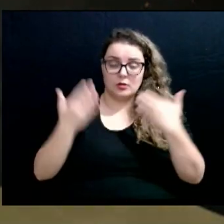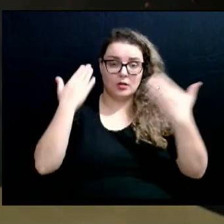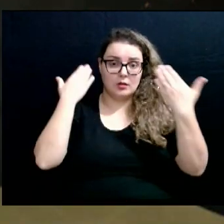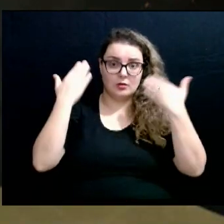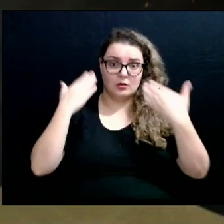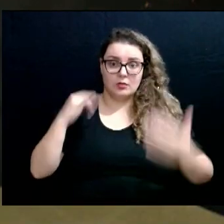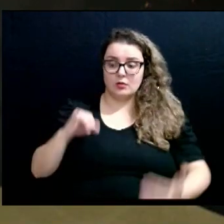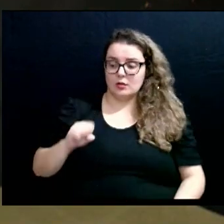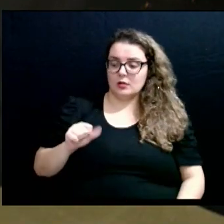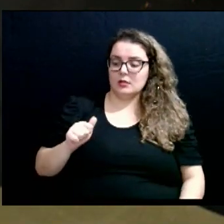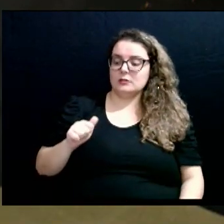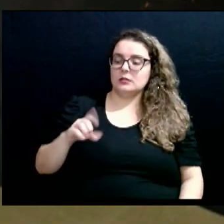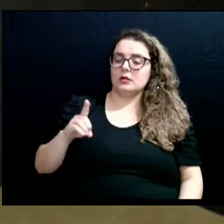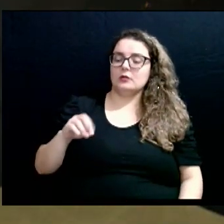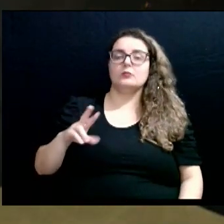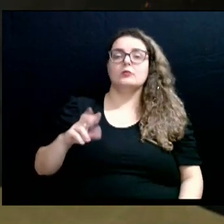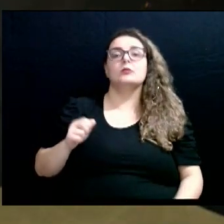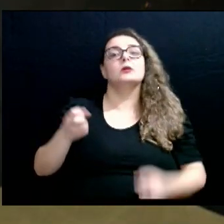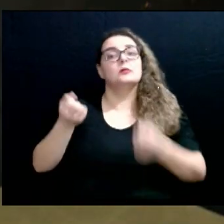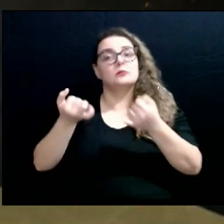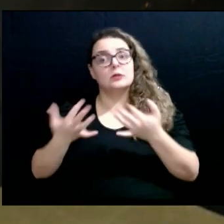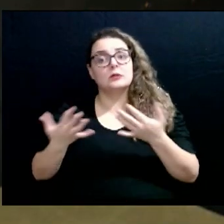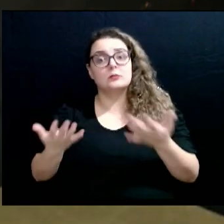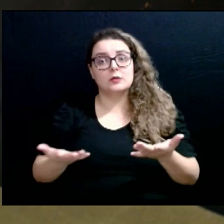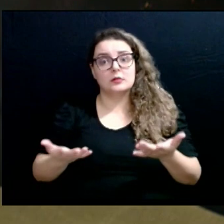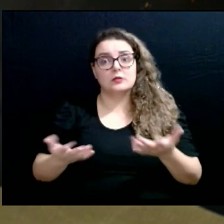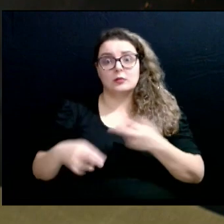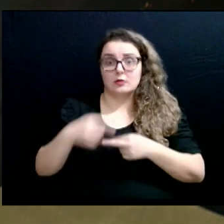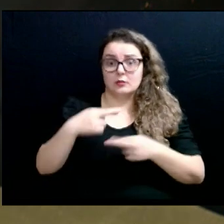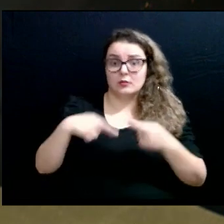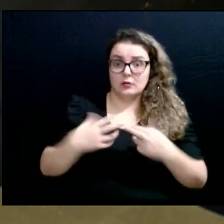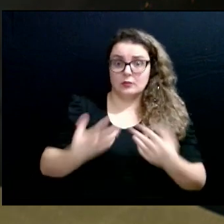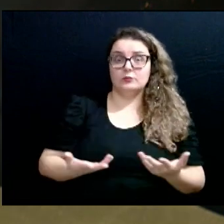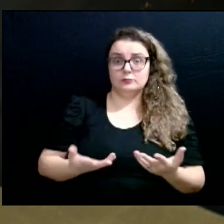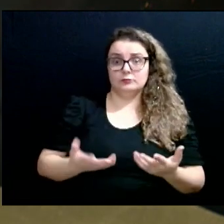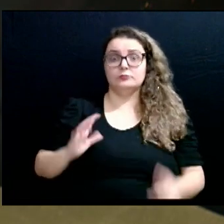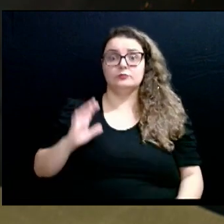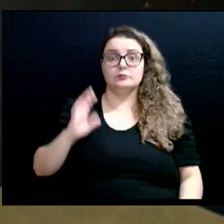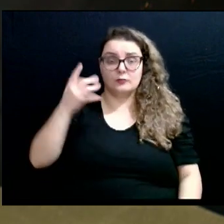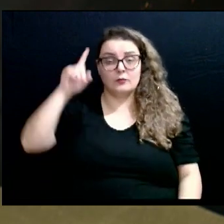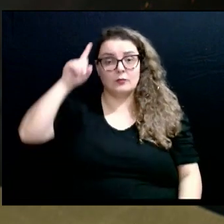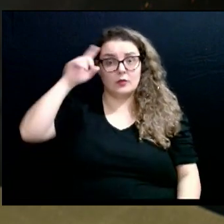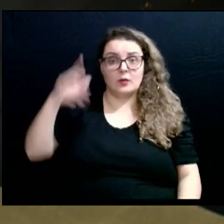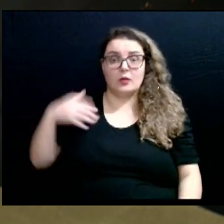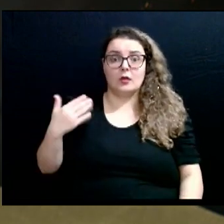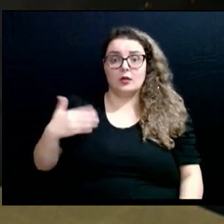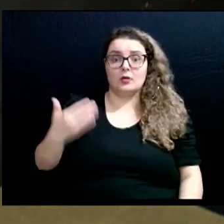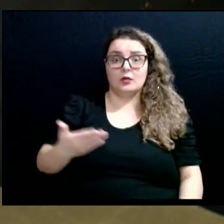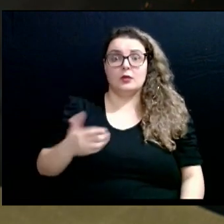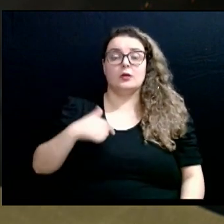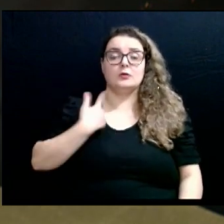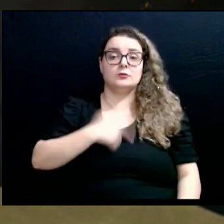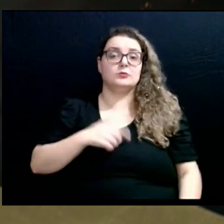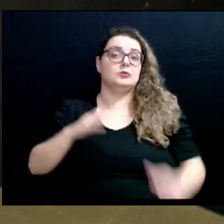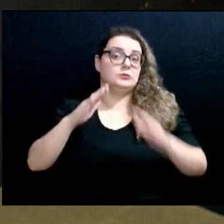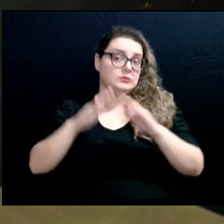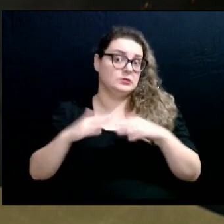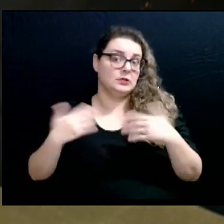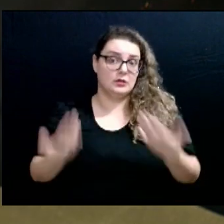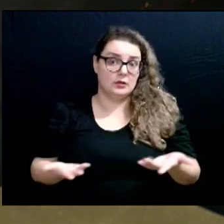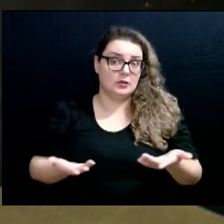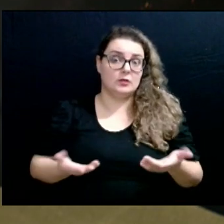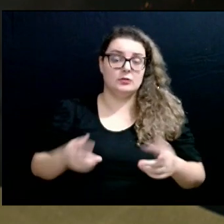ela está nos explicando, né, gente, sobre essa questão aí que acontece no dia a dia, né, na nossa casa, os acidentes